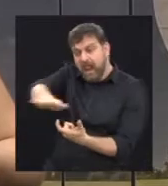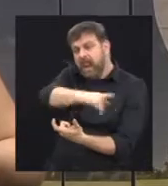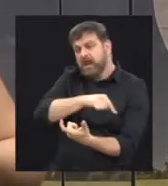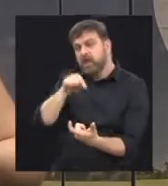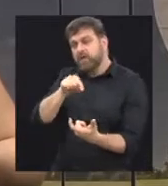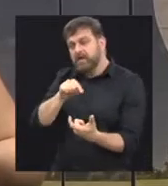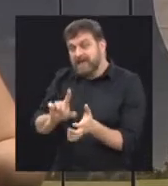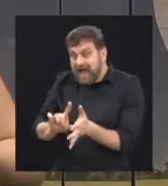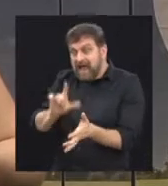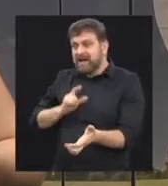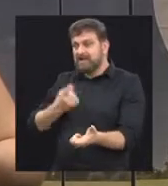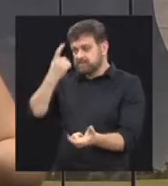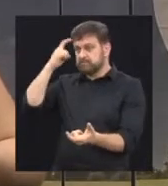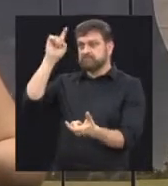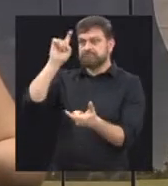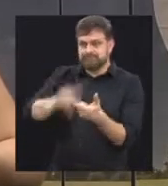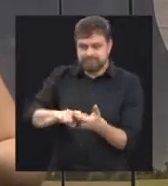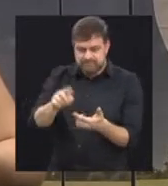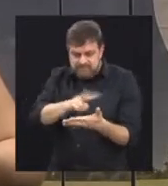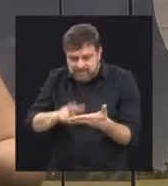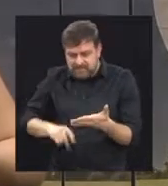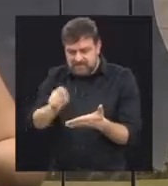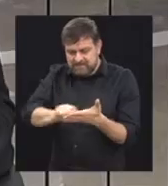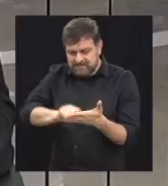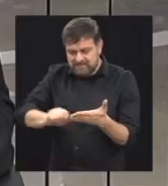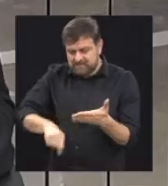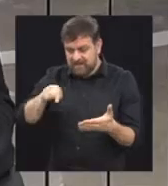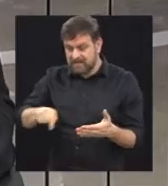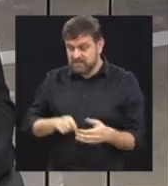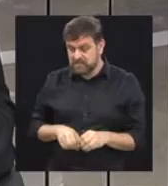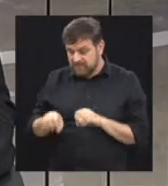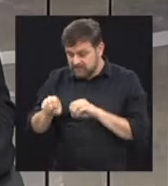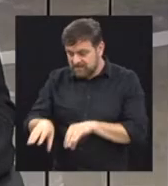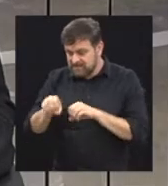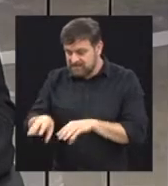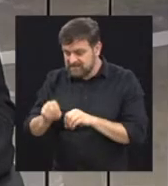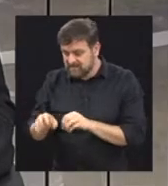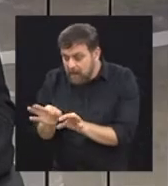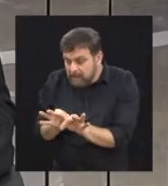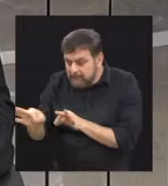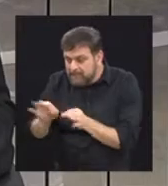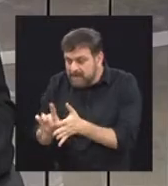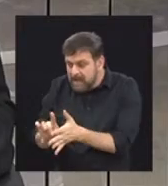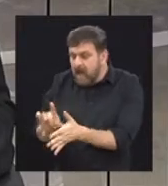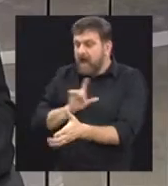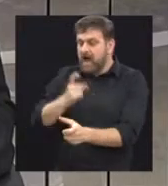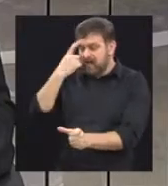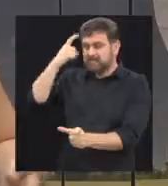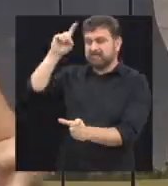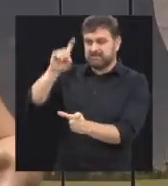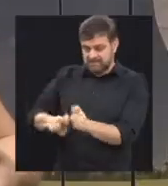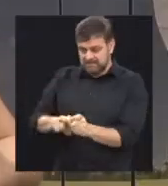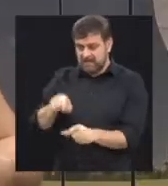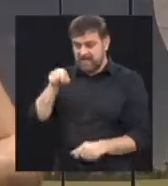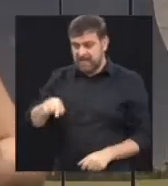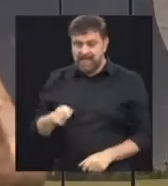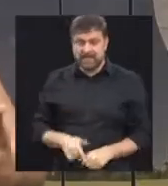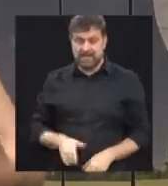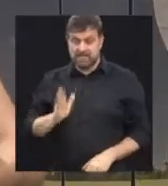letramento, que antecede a alfabetização. Elas já vão um pouco preparadas, né, para a alfabetização. Isso, elas vão com